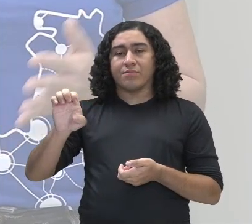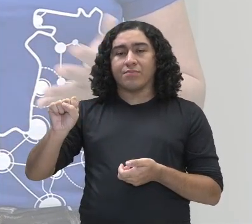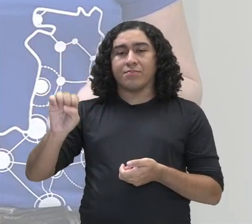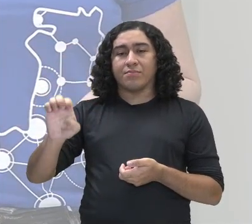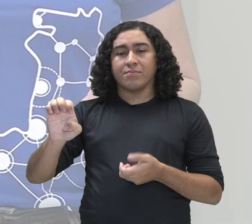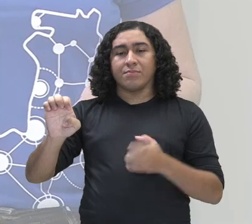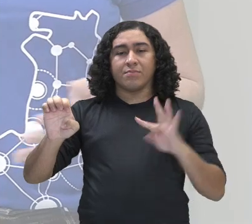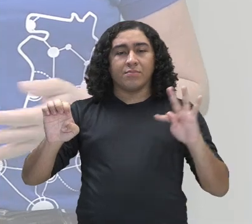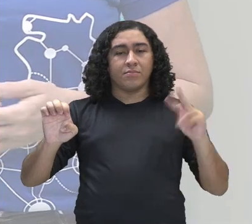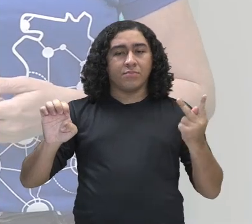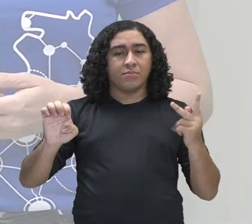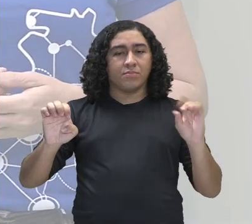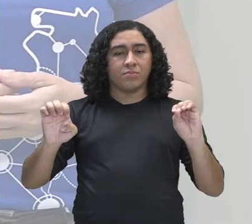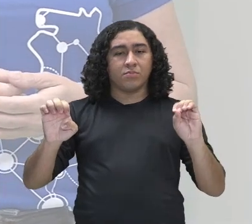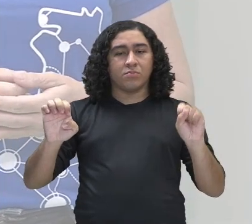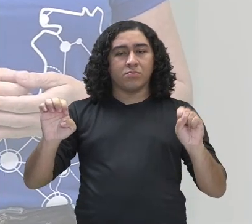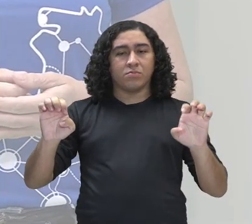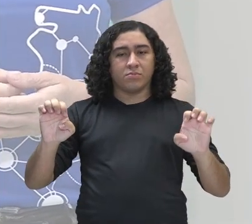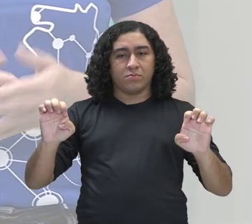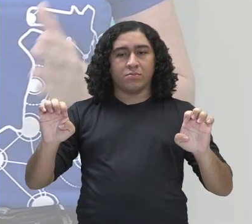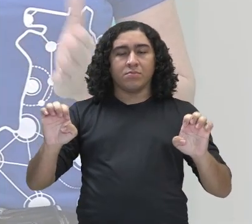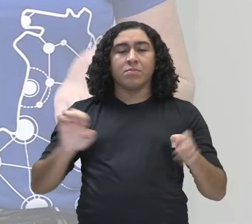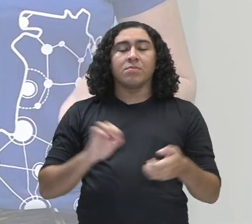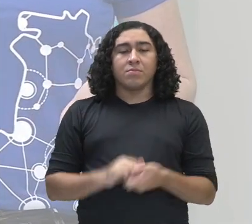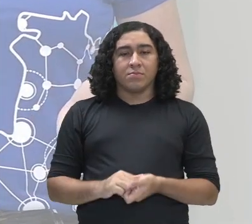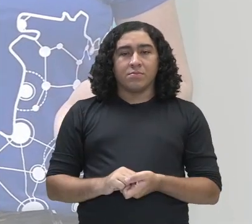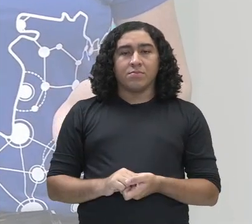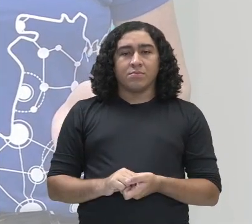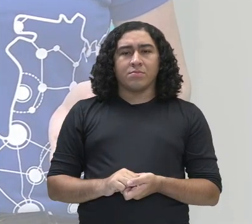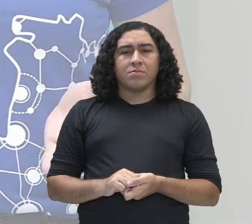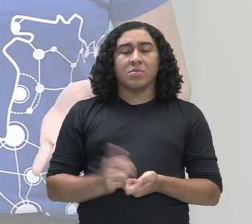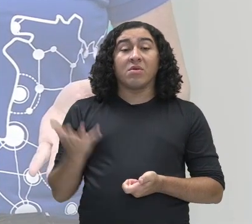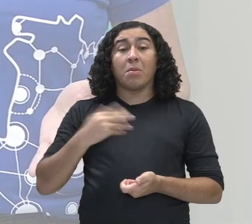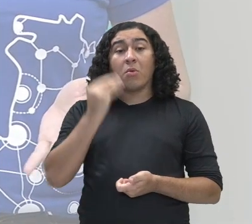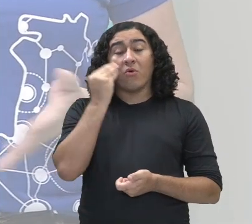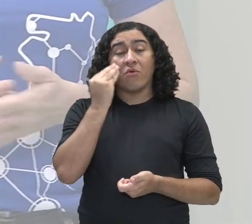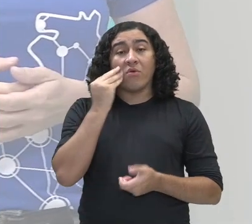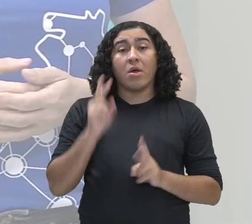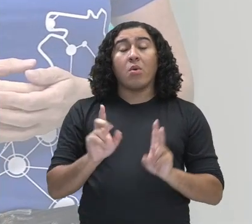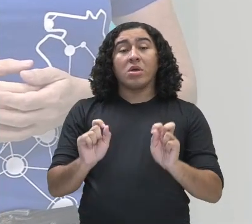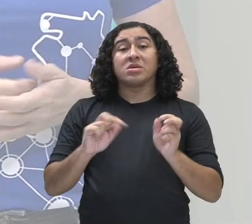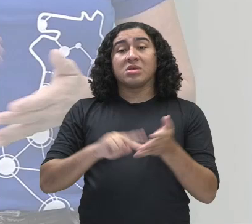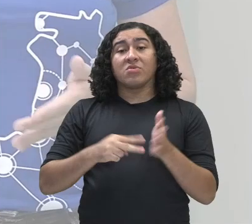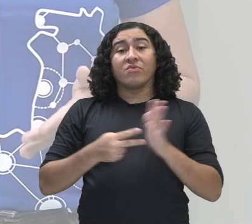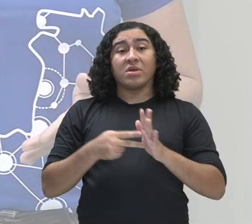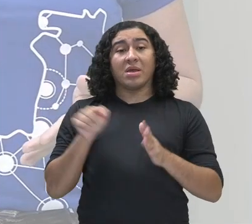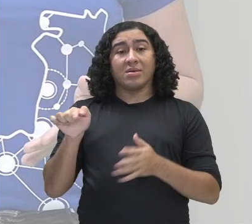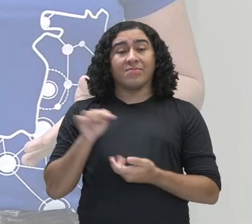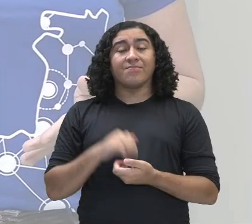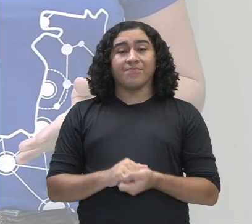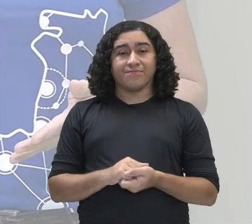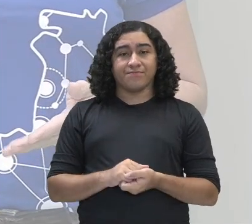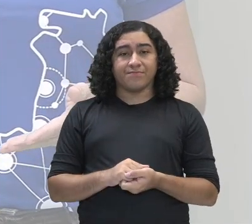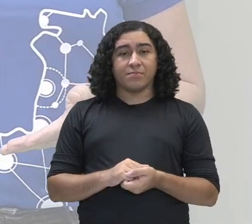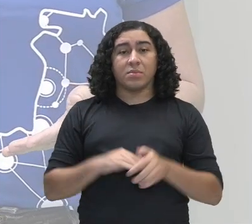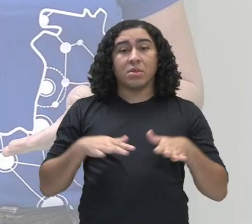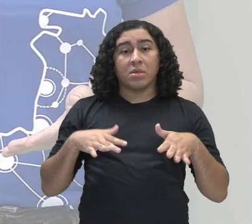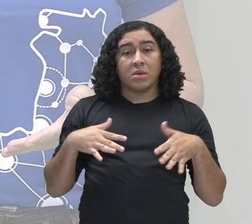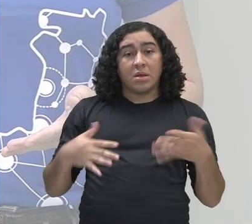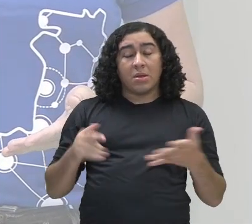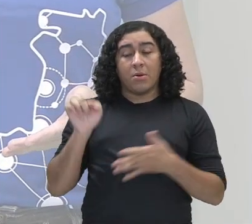those. These e those. Vamos ver a definição do que é esses pronomes demonstrativos? Então, eles